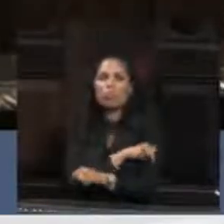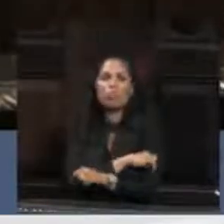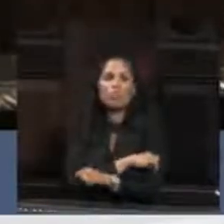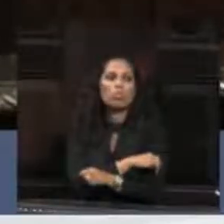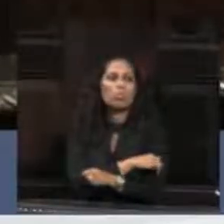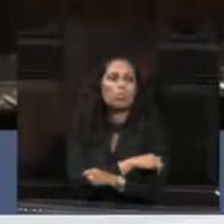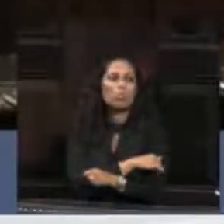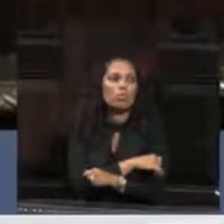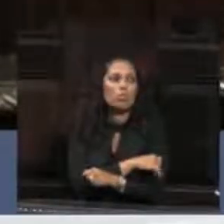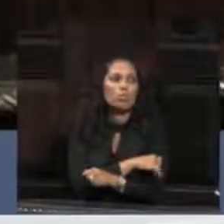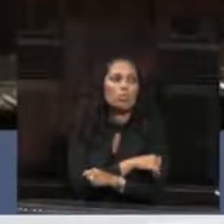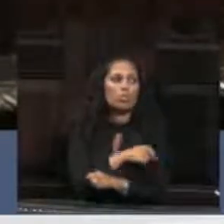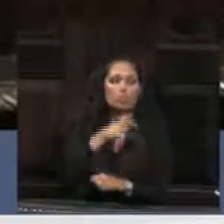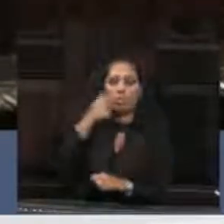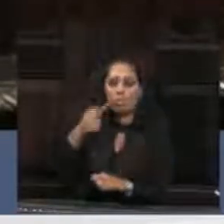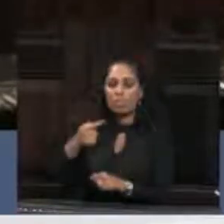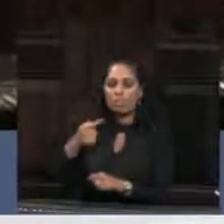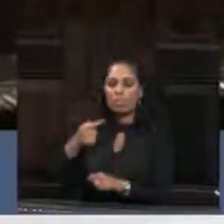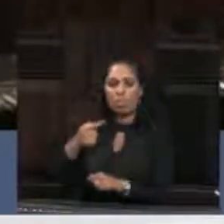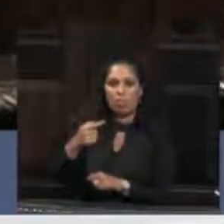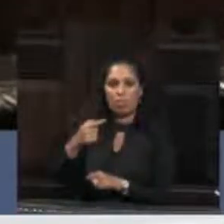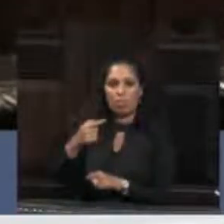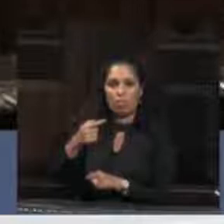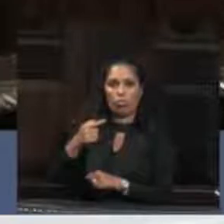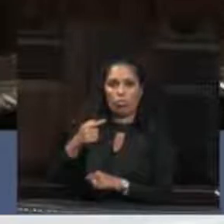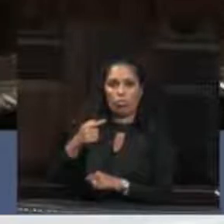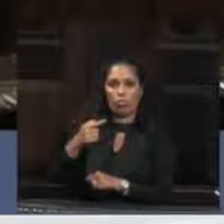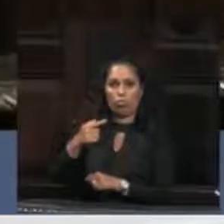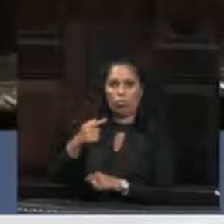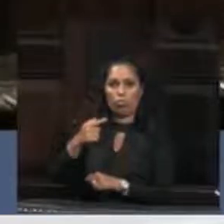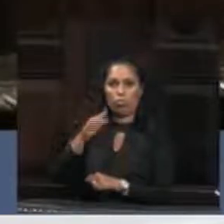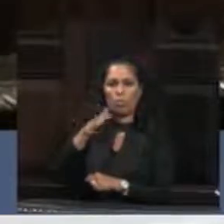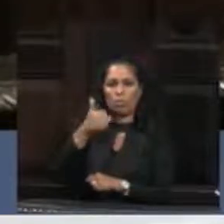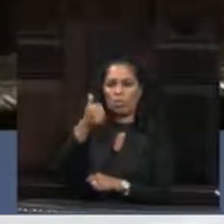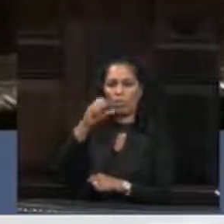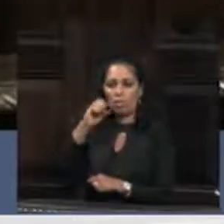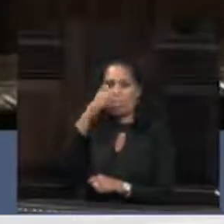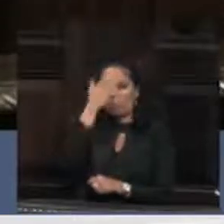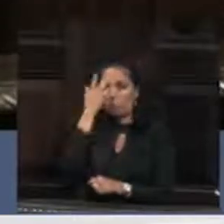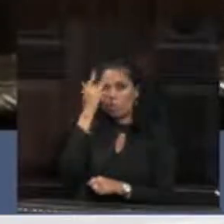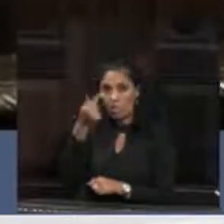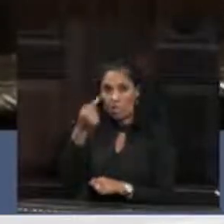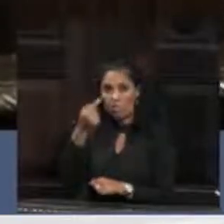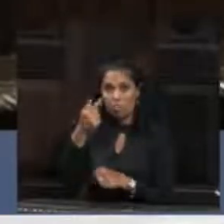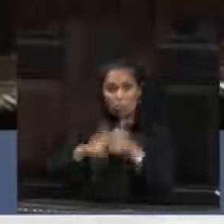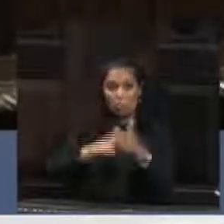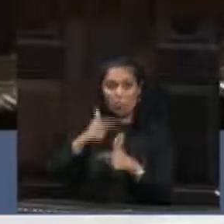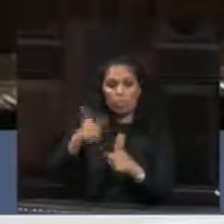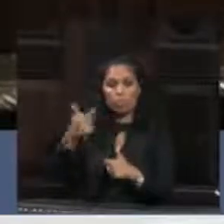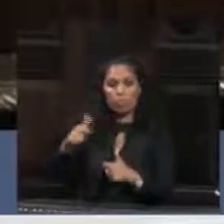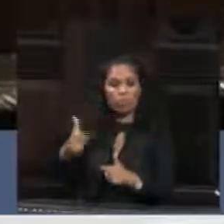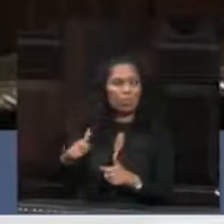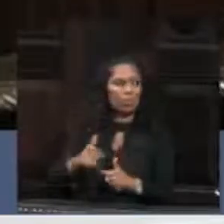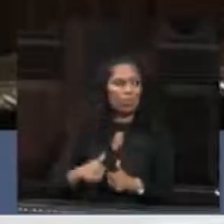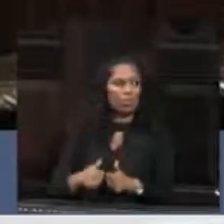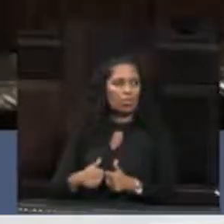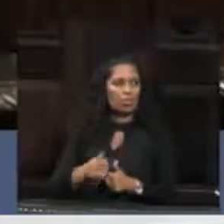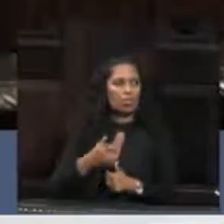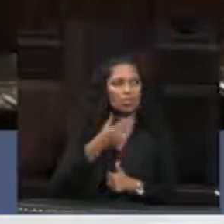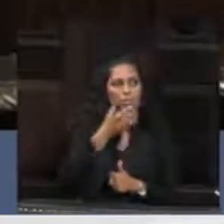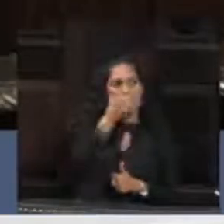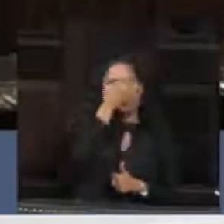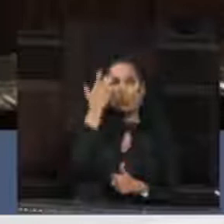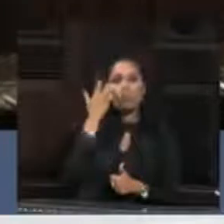em que 7 dos 10 desempregados aqui estão. Nós estamos num estado do Rio de Janeiro em que o trabalhador e a trabalhadora